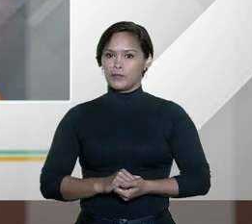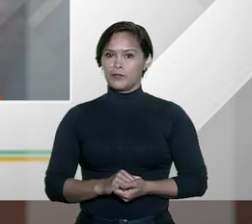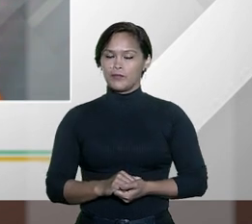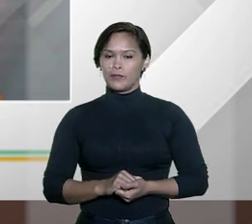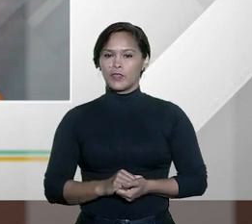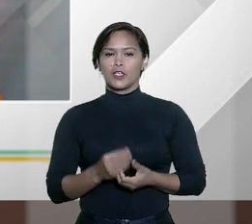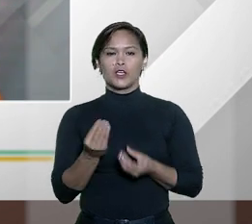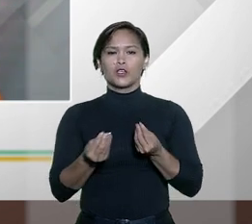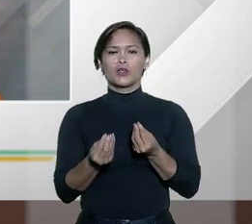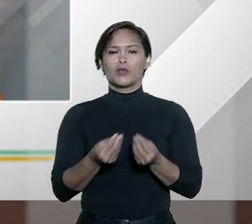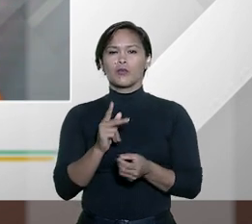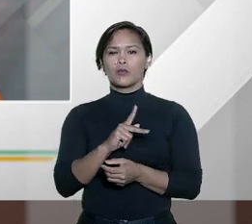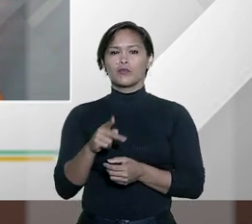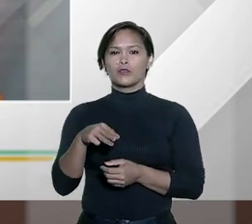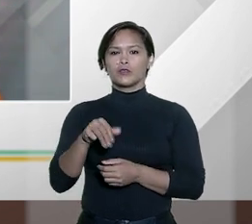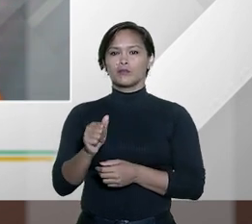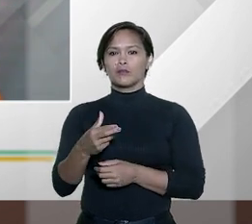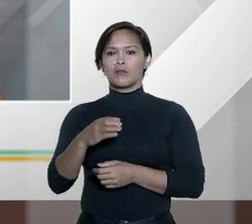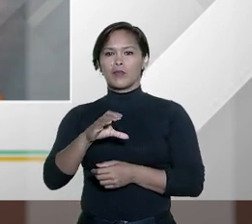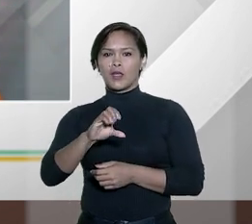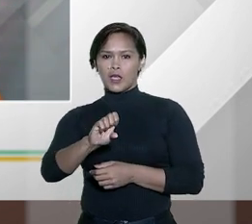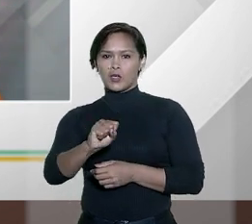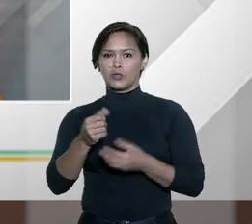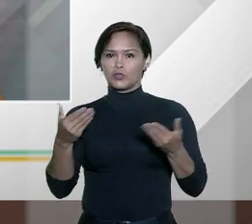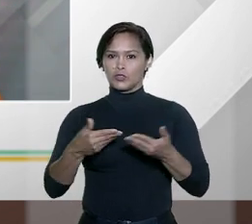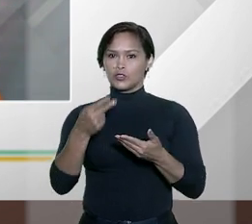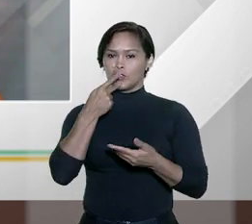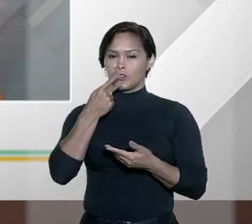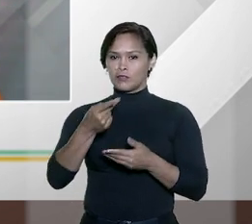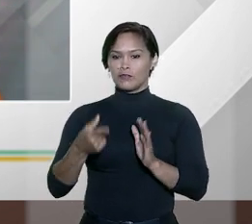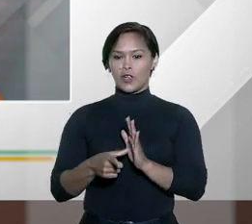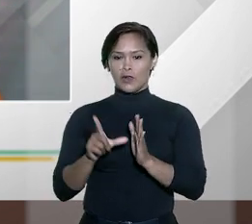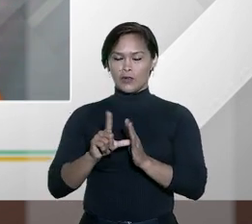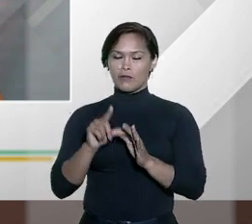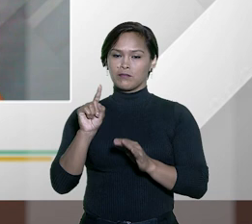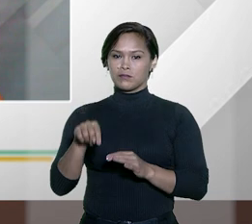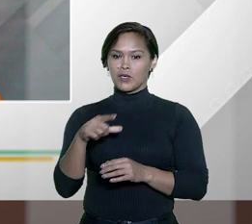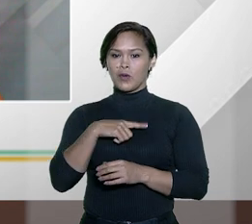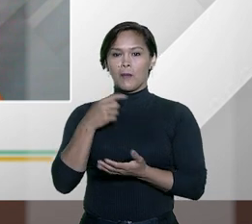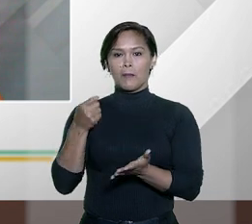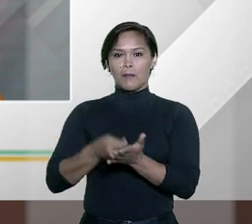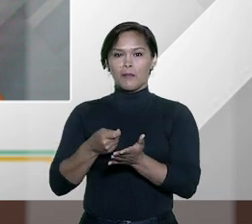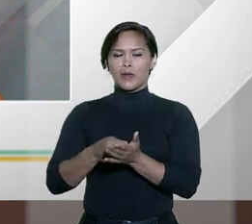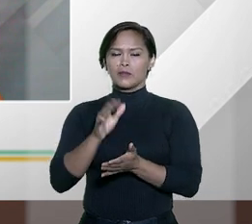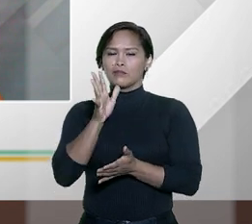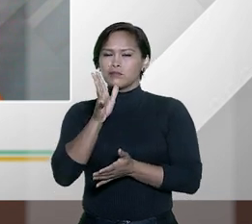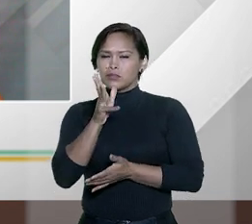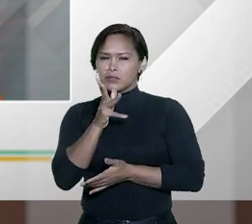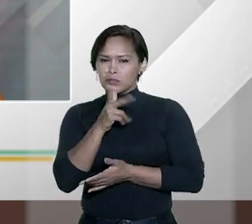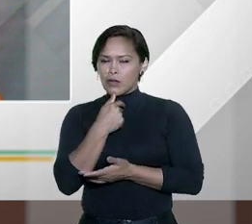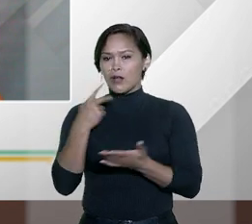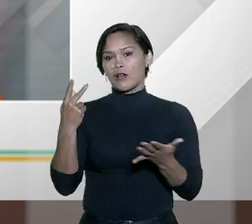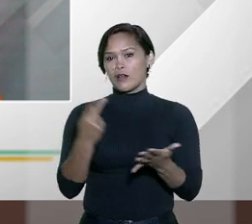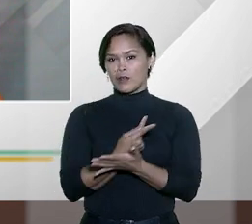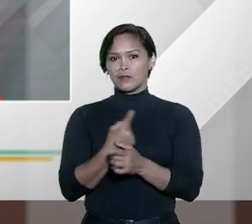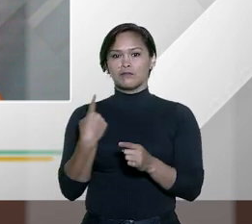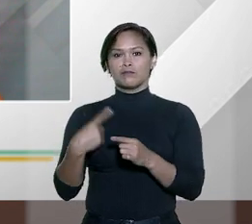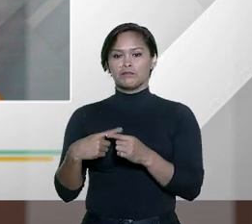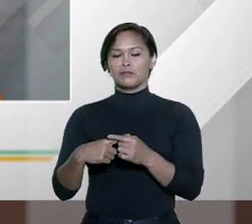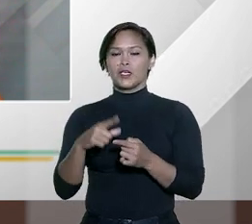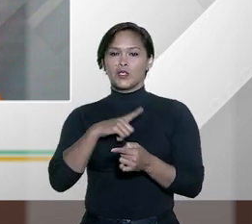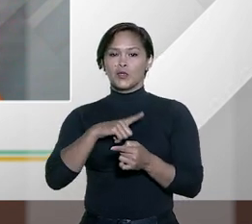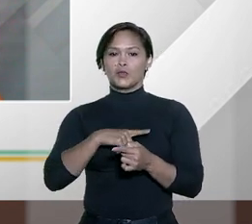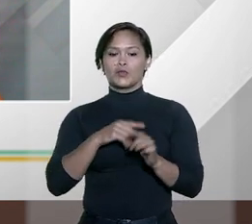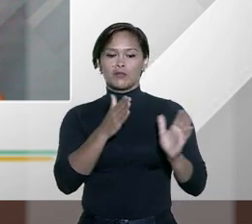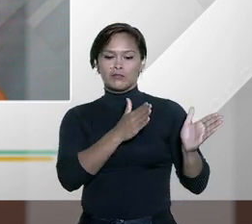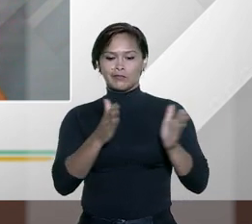E como o professor Dr. Marcos já falou, já adiantou para a gente, o pagamento demora muito a ser feito, né? Mesmo havendo